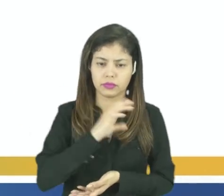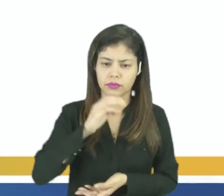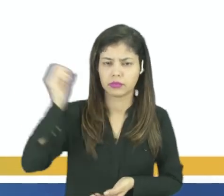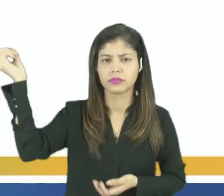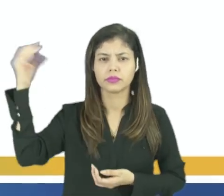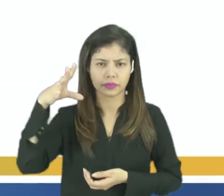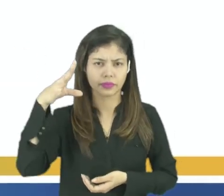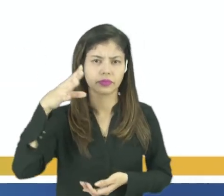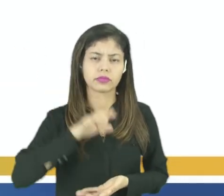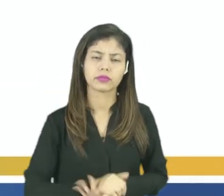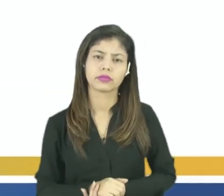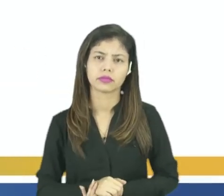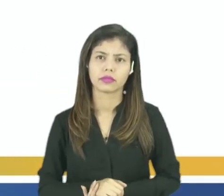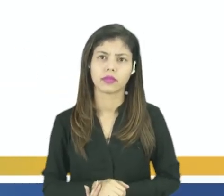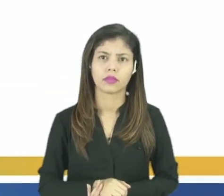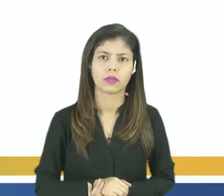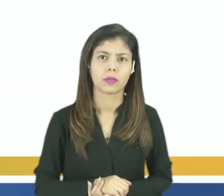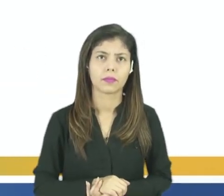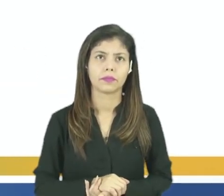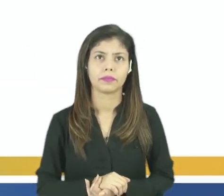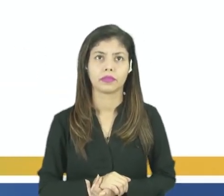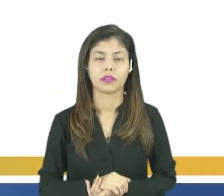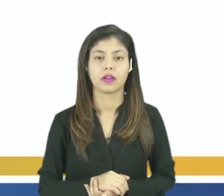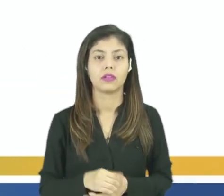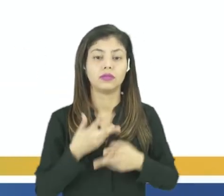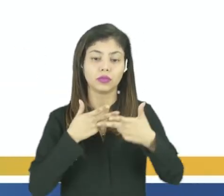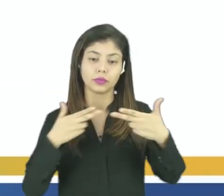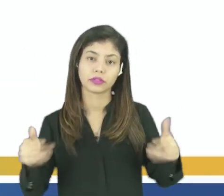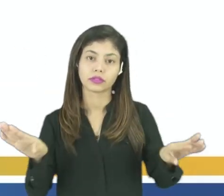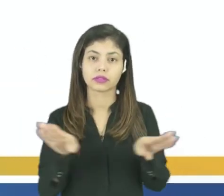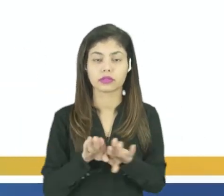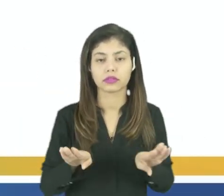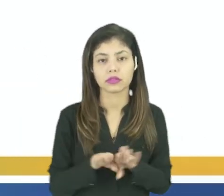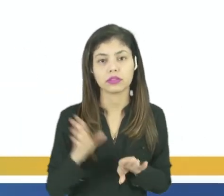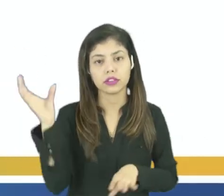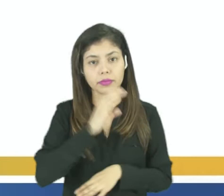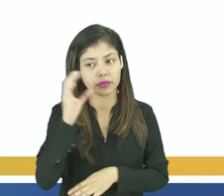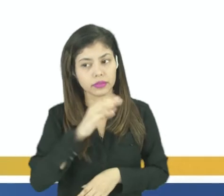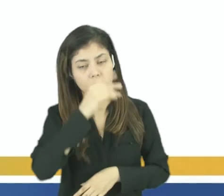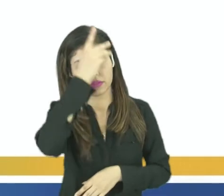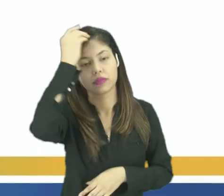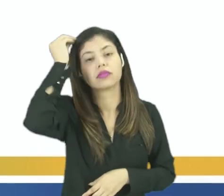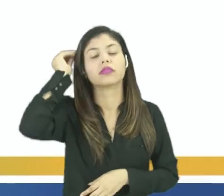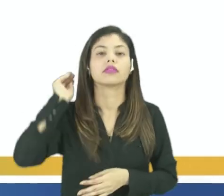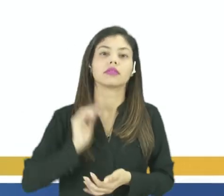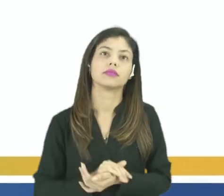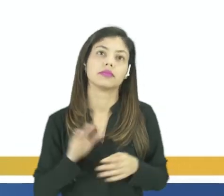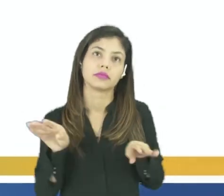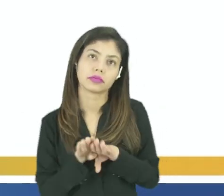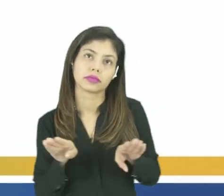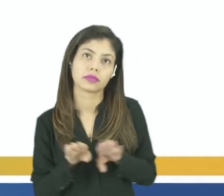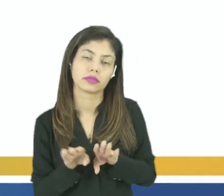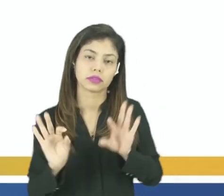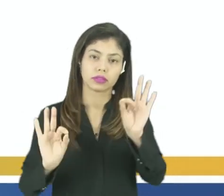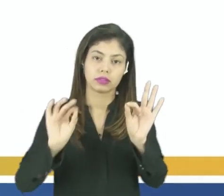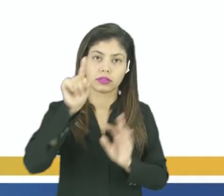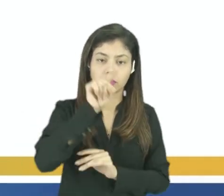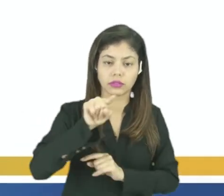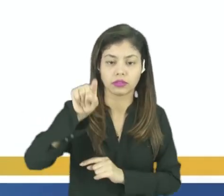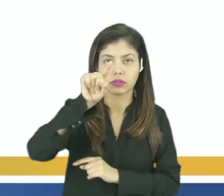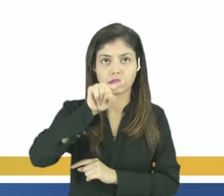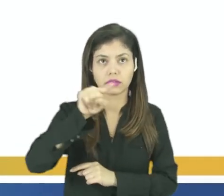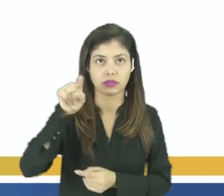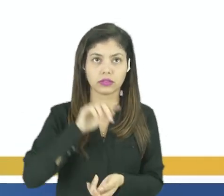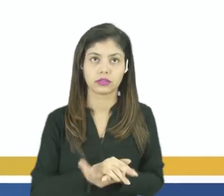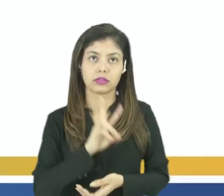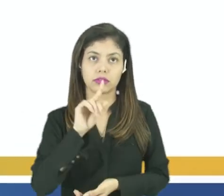aqui tem o meio com maior refração. Agora, se for o inverso, ó, aí é só inverter as palavras aqui, ó. Se no lugar dele vir